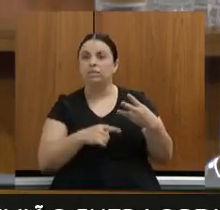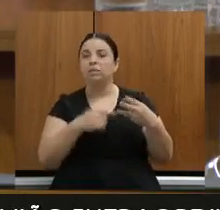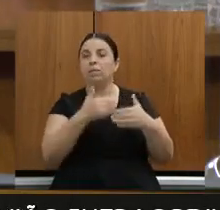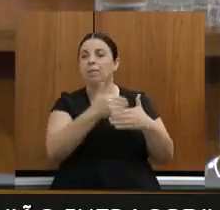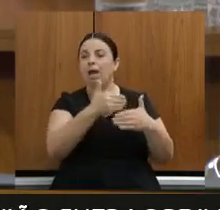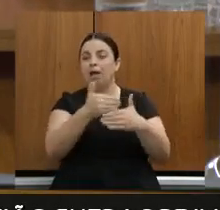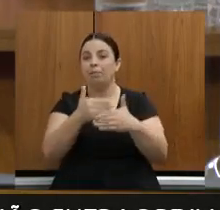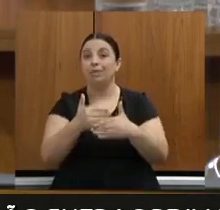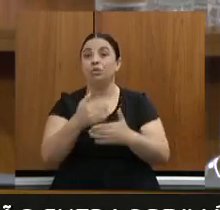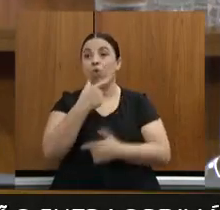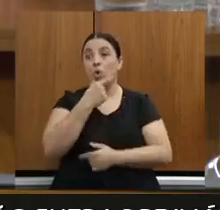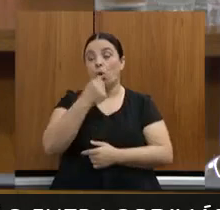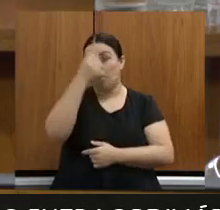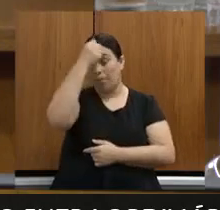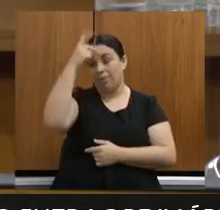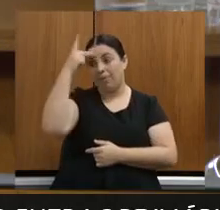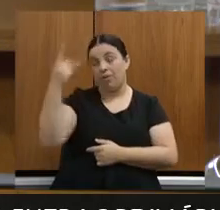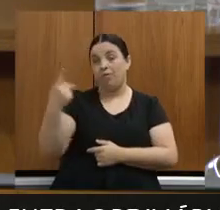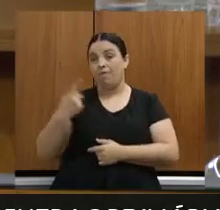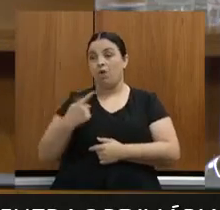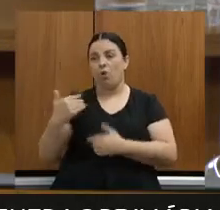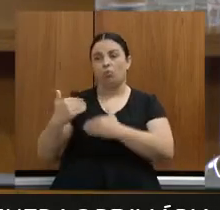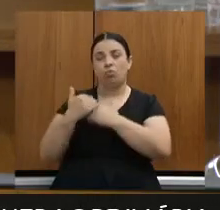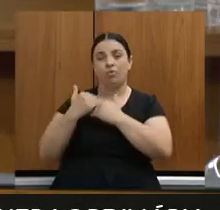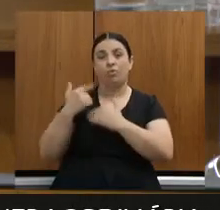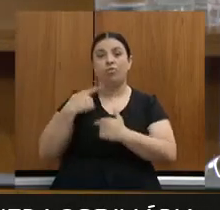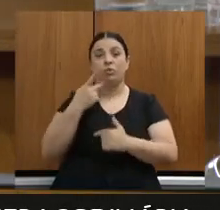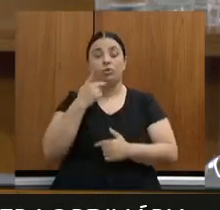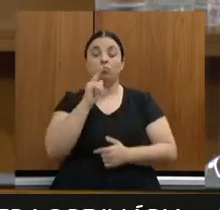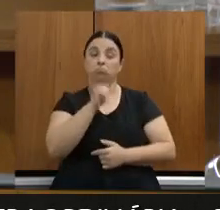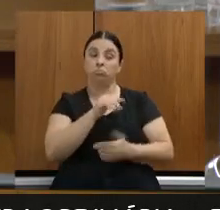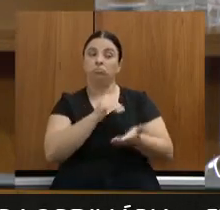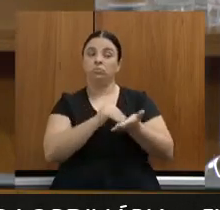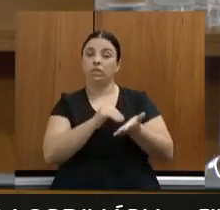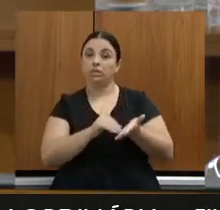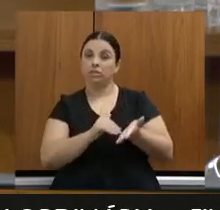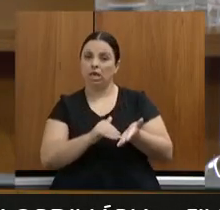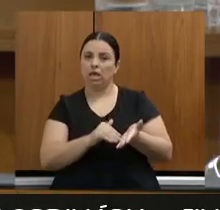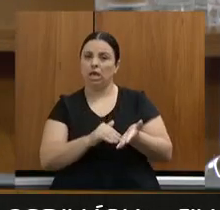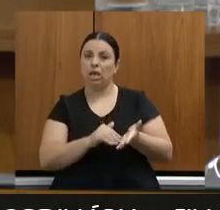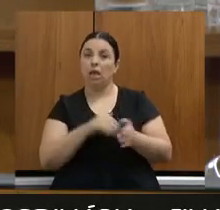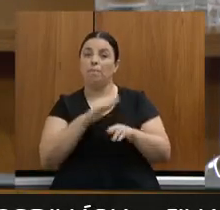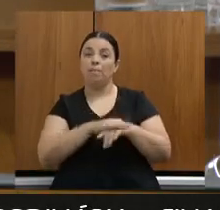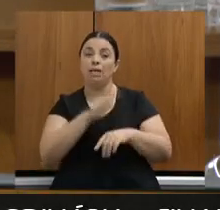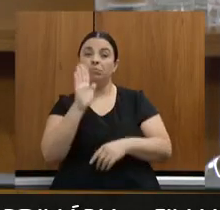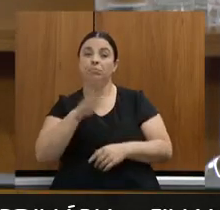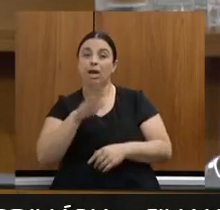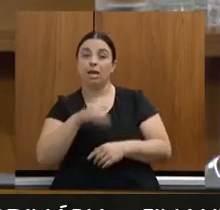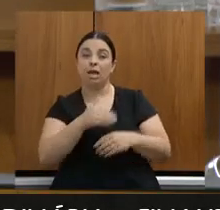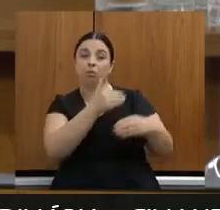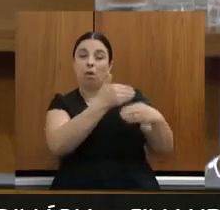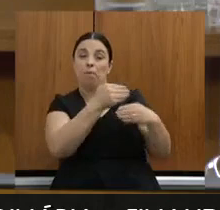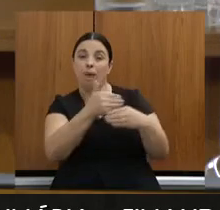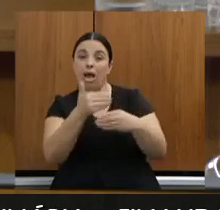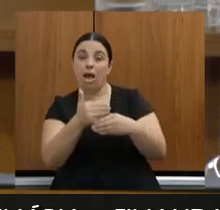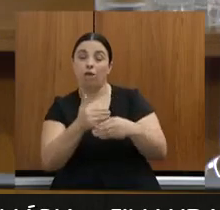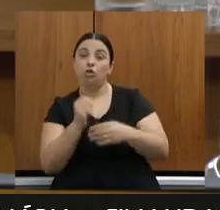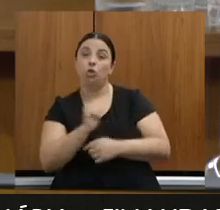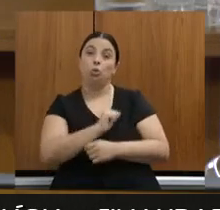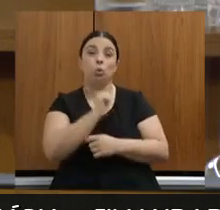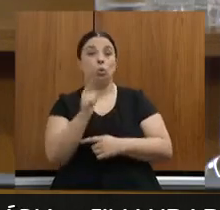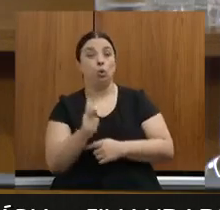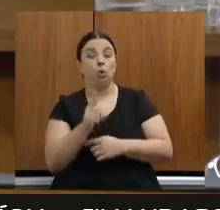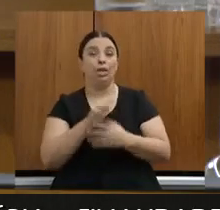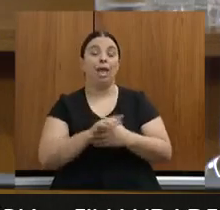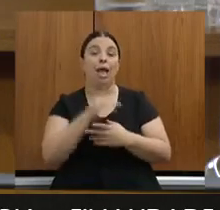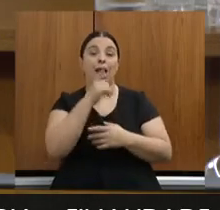gabinete e disse uma uma frase que me impactou morto ele falou Olha secretária é muito mais barato a gente fazer barragem do que que ia